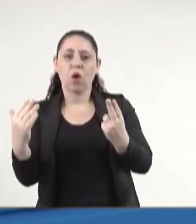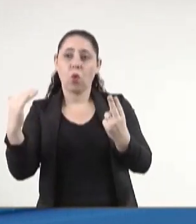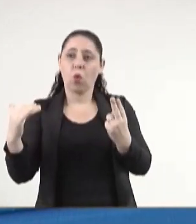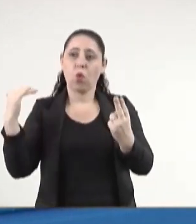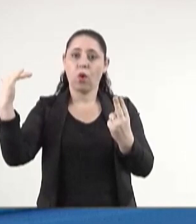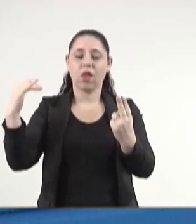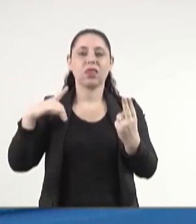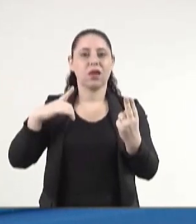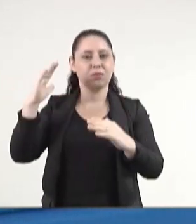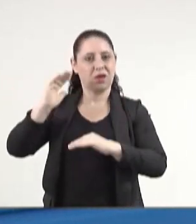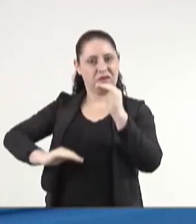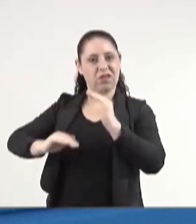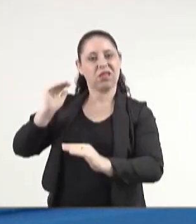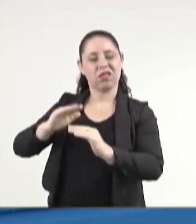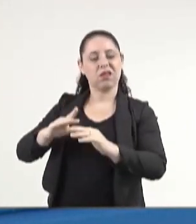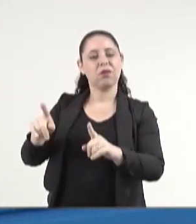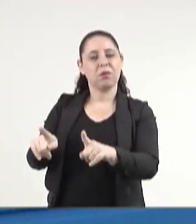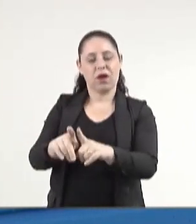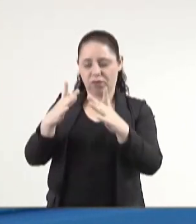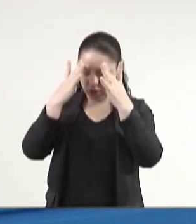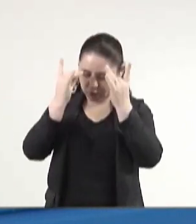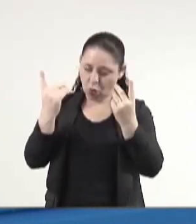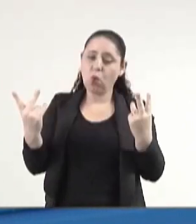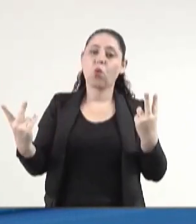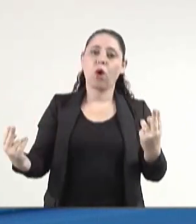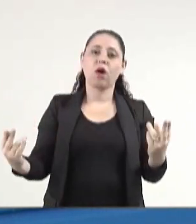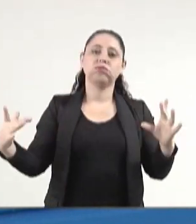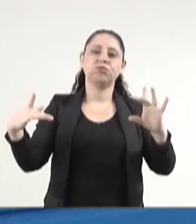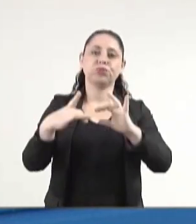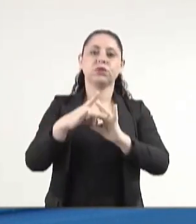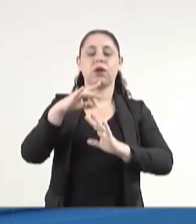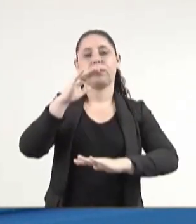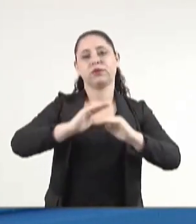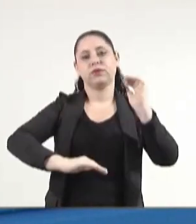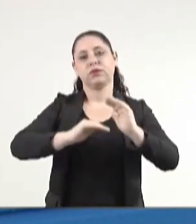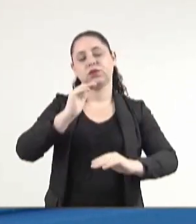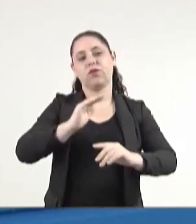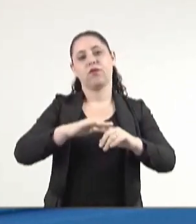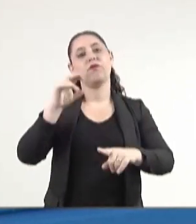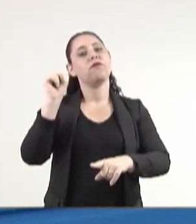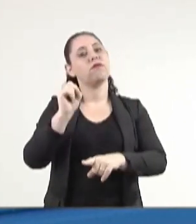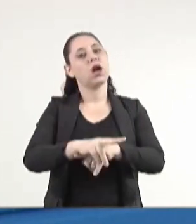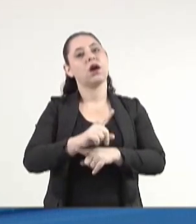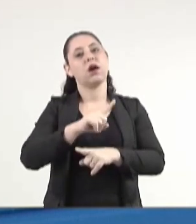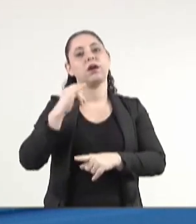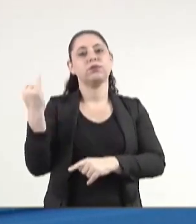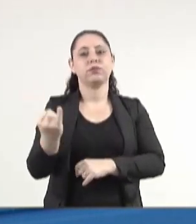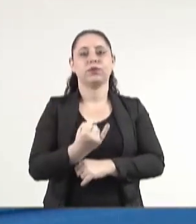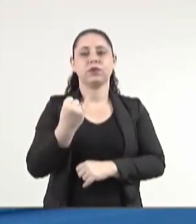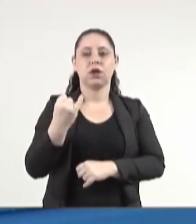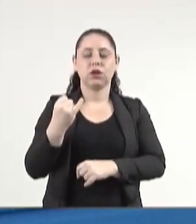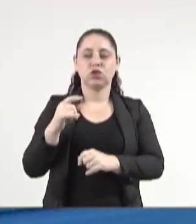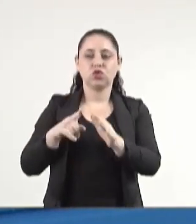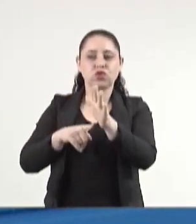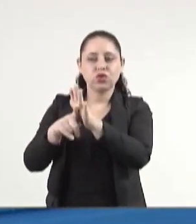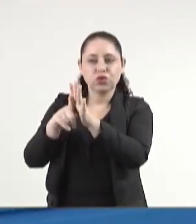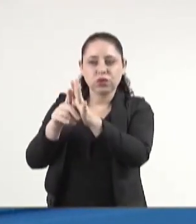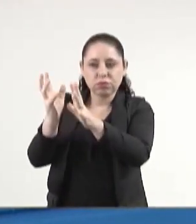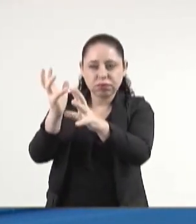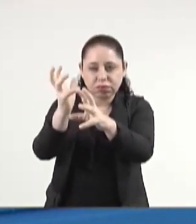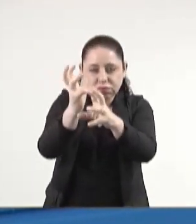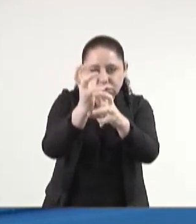os demais peritos. Então, dá a oficialidade a essa profissão, a esse cargo, que é tão importante na coleta